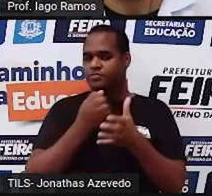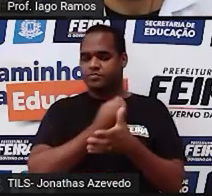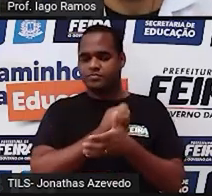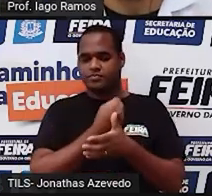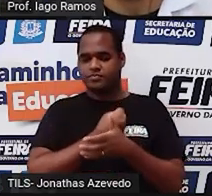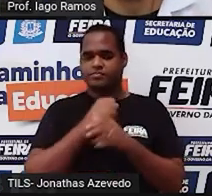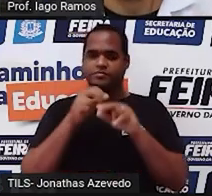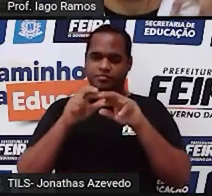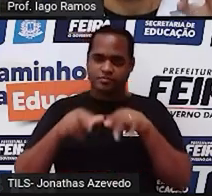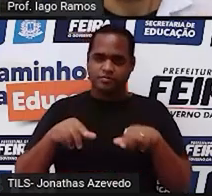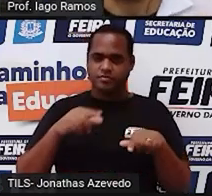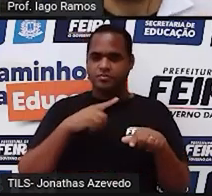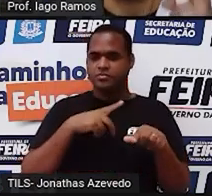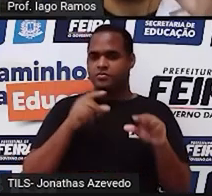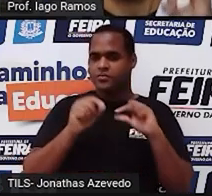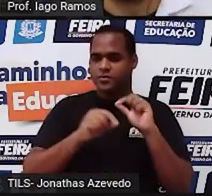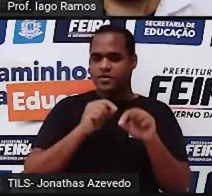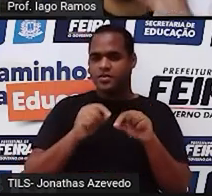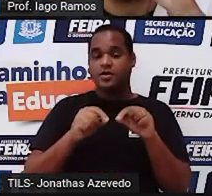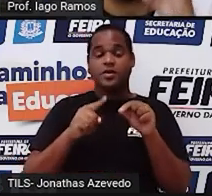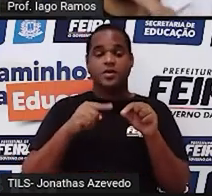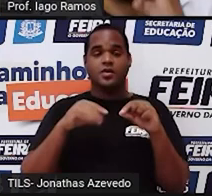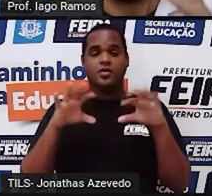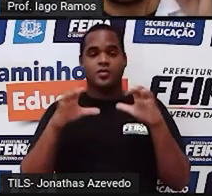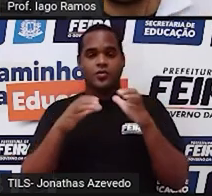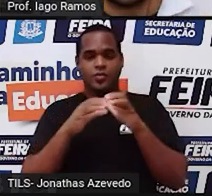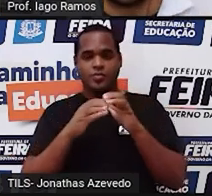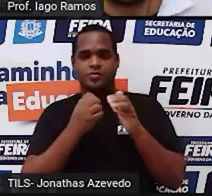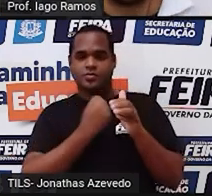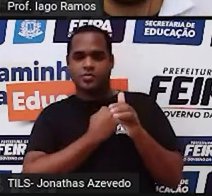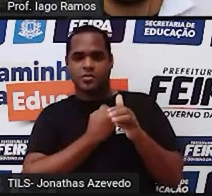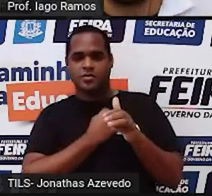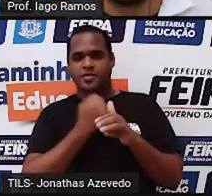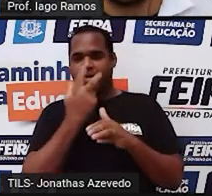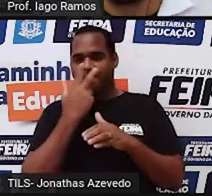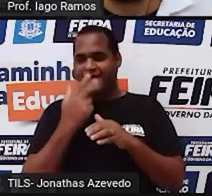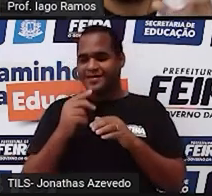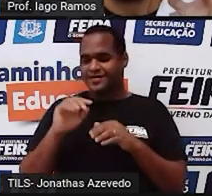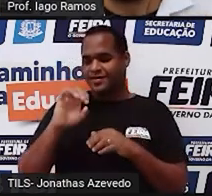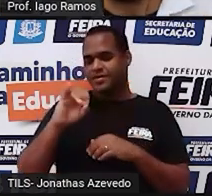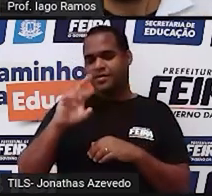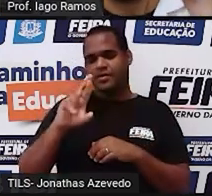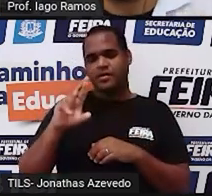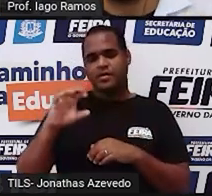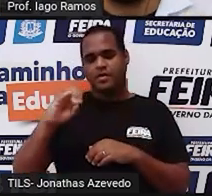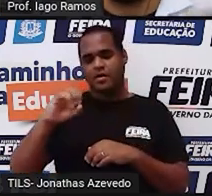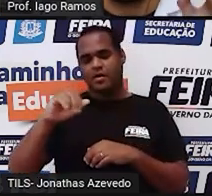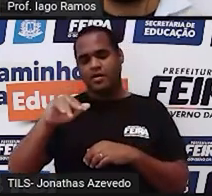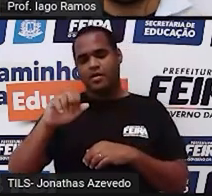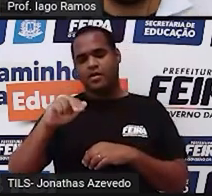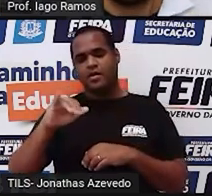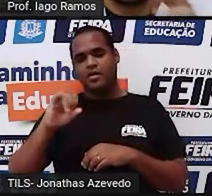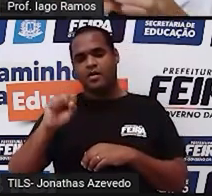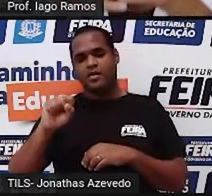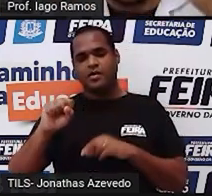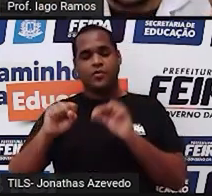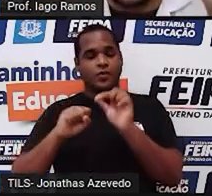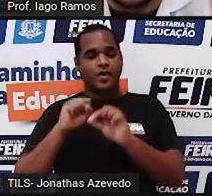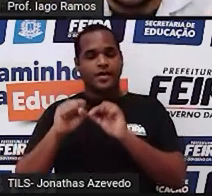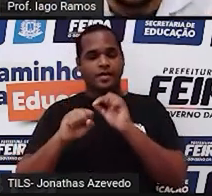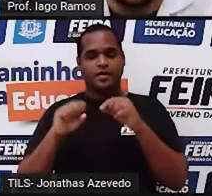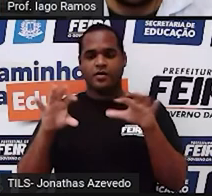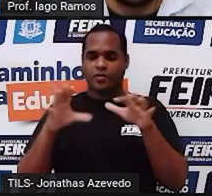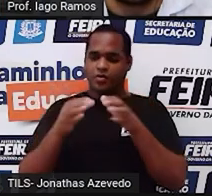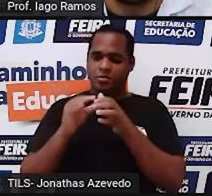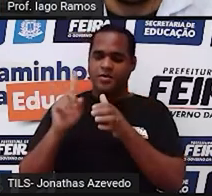é chamado de conjunto dos números irracionais quais são os números que fazem parte